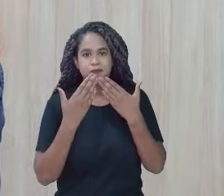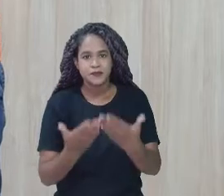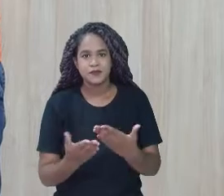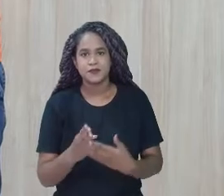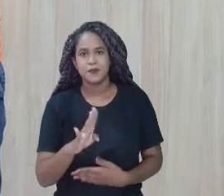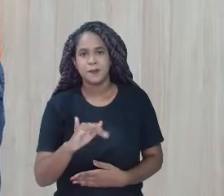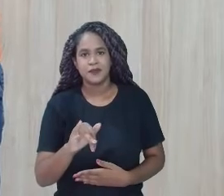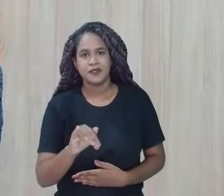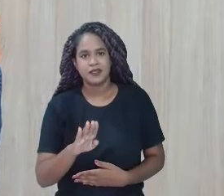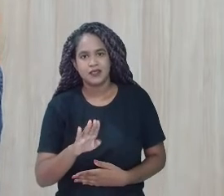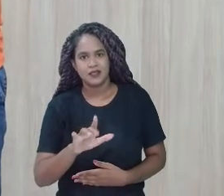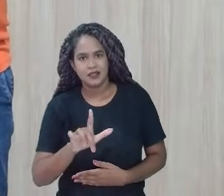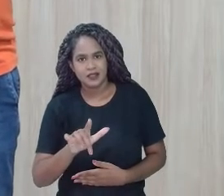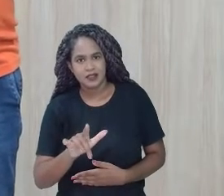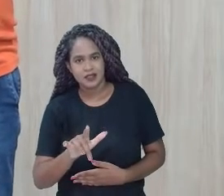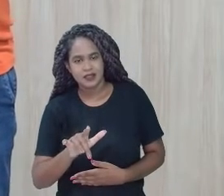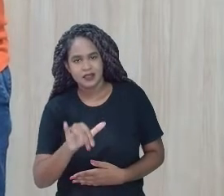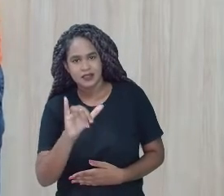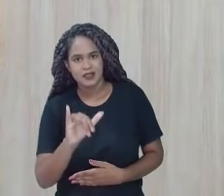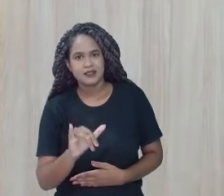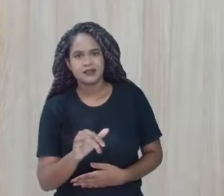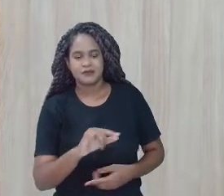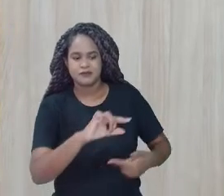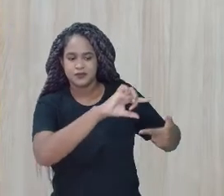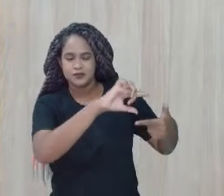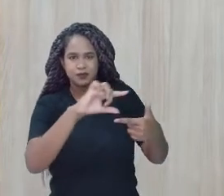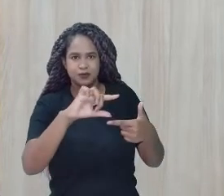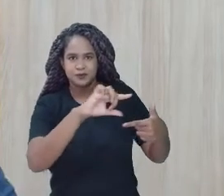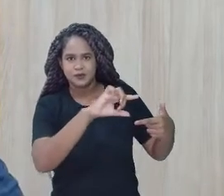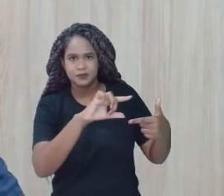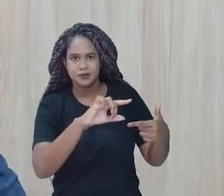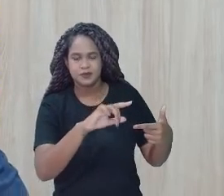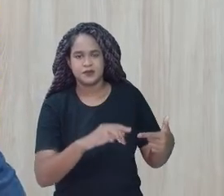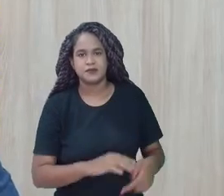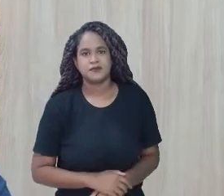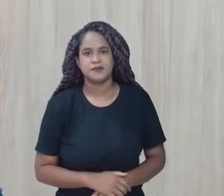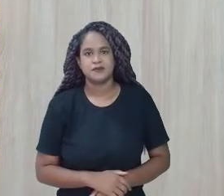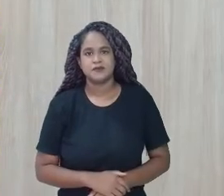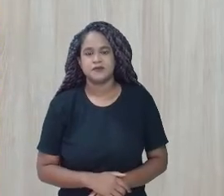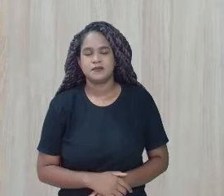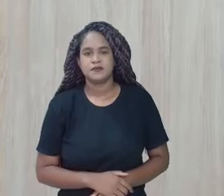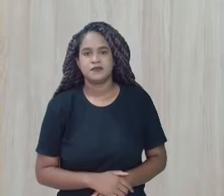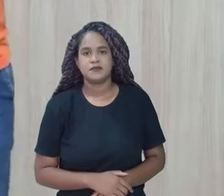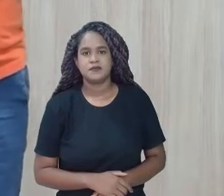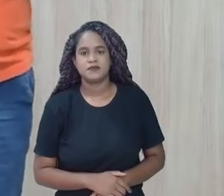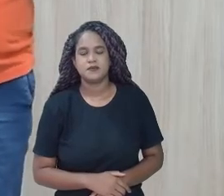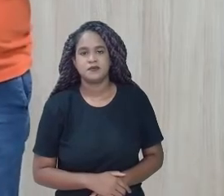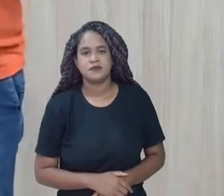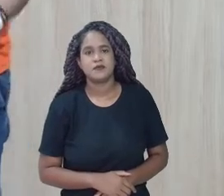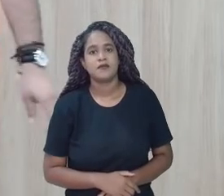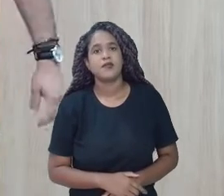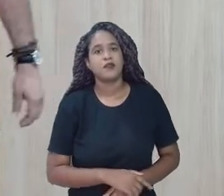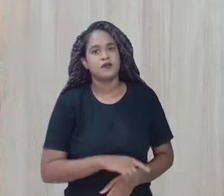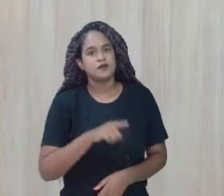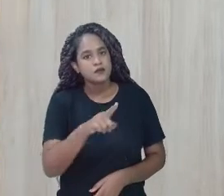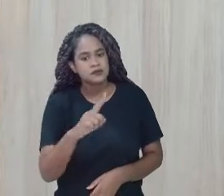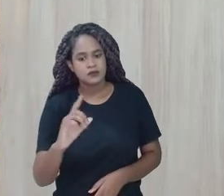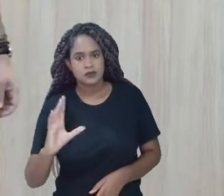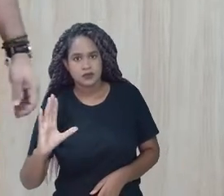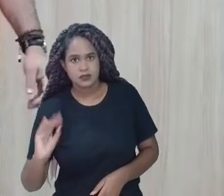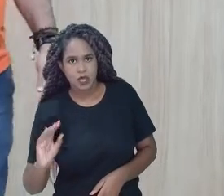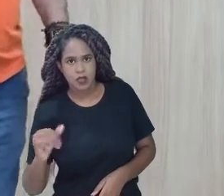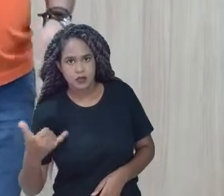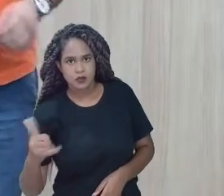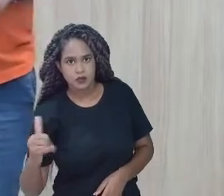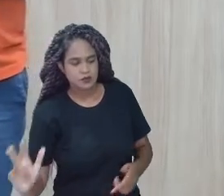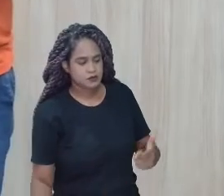fazer aquela mágica poderosa aí, já fez aqui ó, no cantinho aqui, os QR Codes. Aí é só apontar o